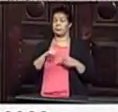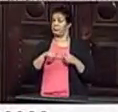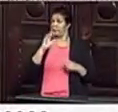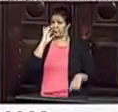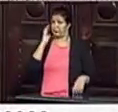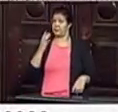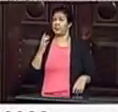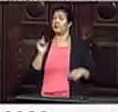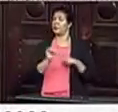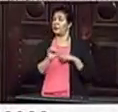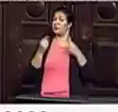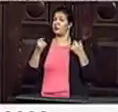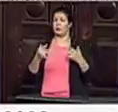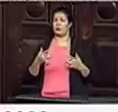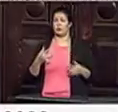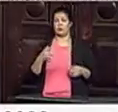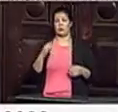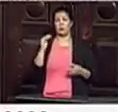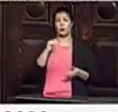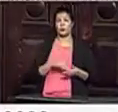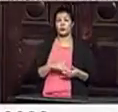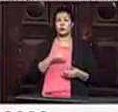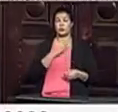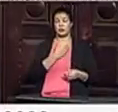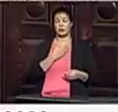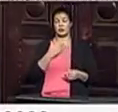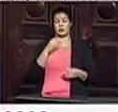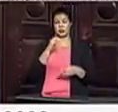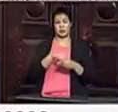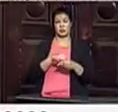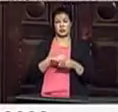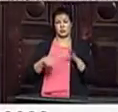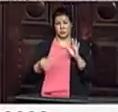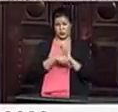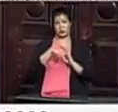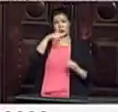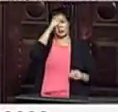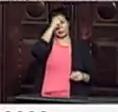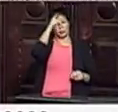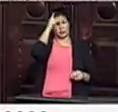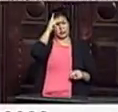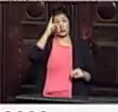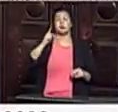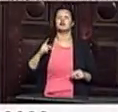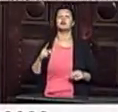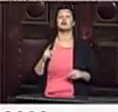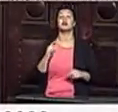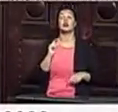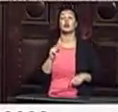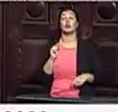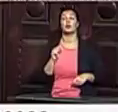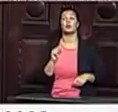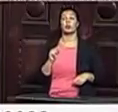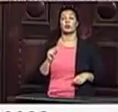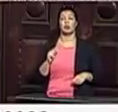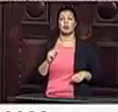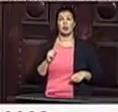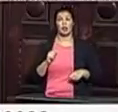para prefeito, enfim, o fato de as doações estarem restritas às pessoas físicas,